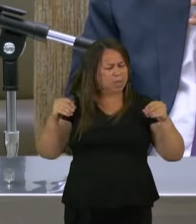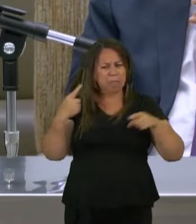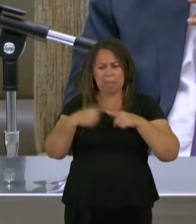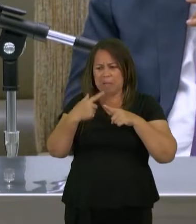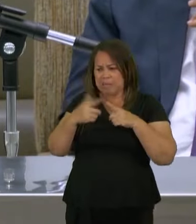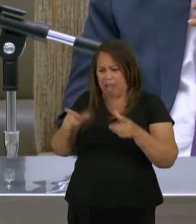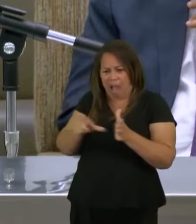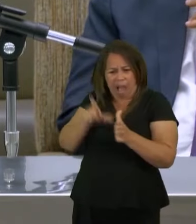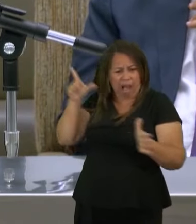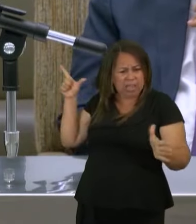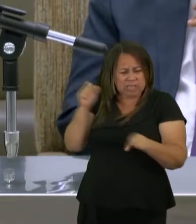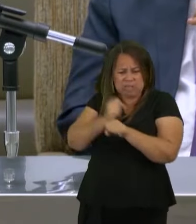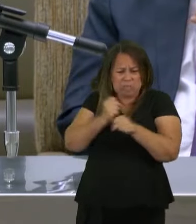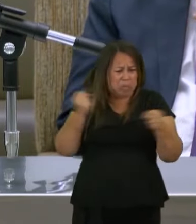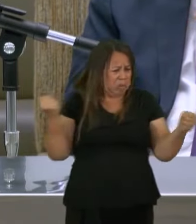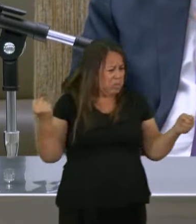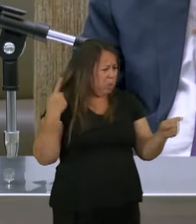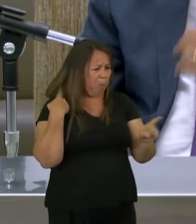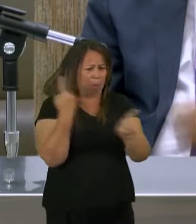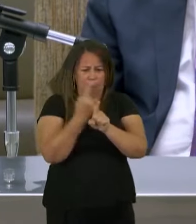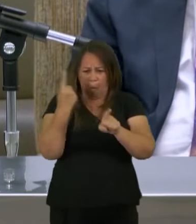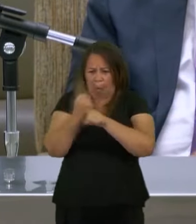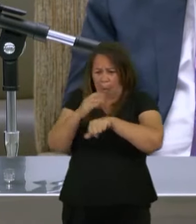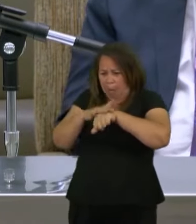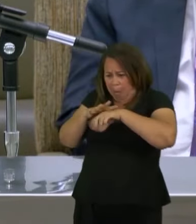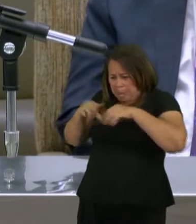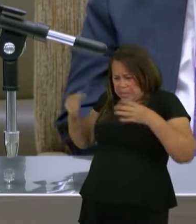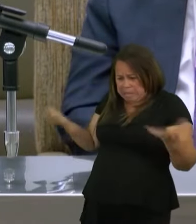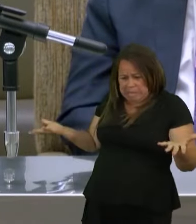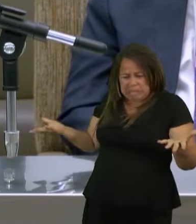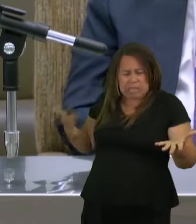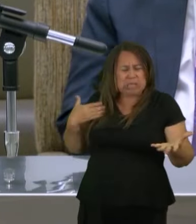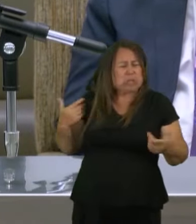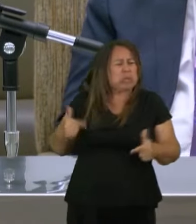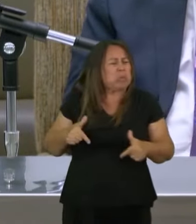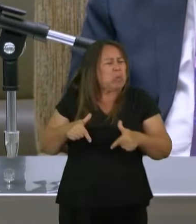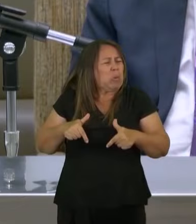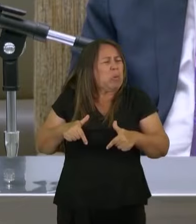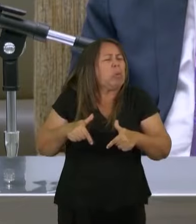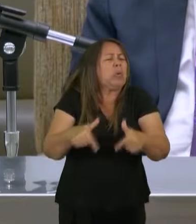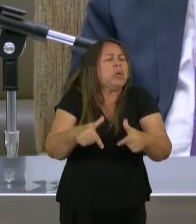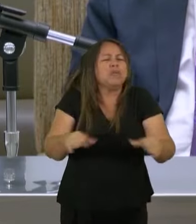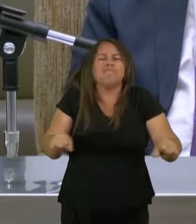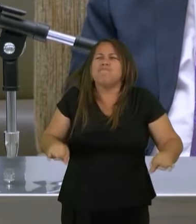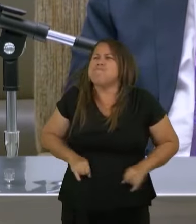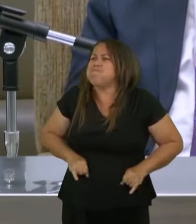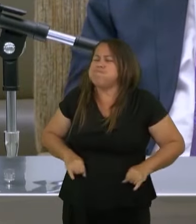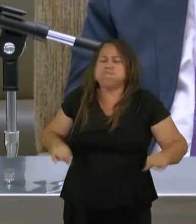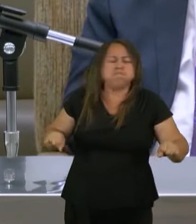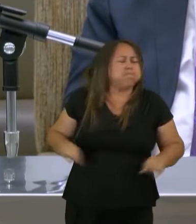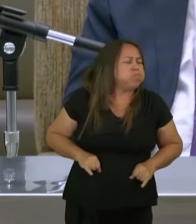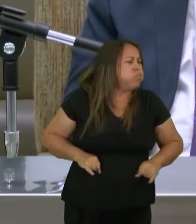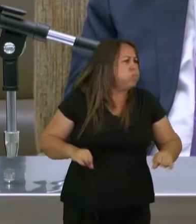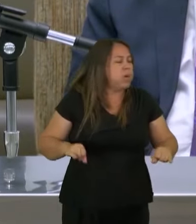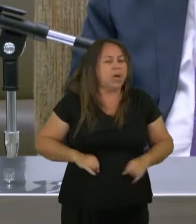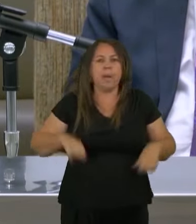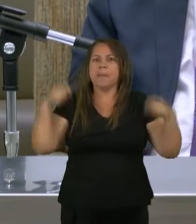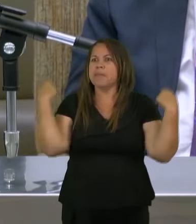momento era impossível. Aquilo que ela havia lutado tanto para conseguir, a sua